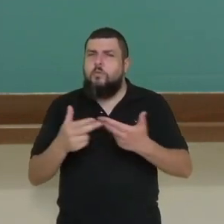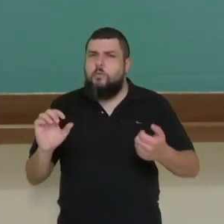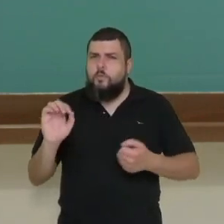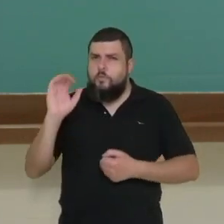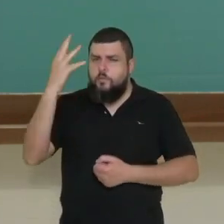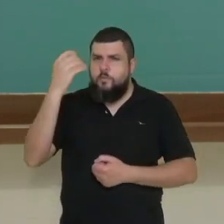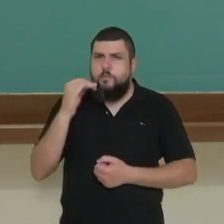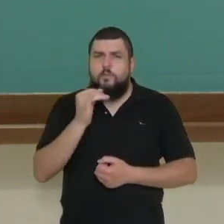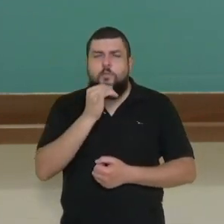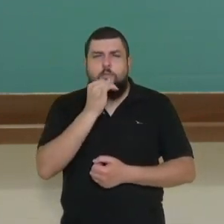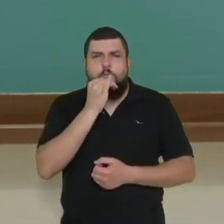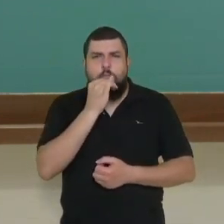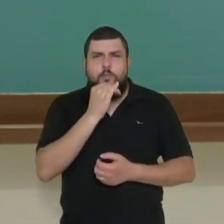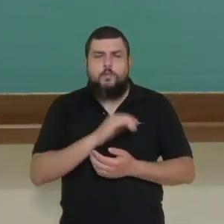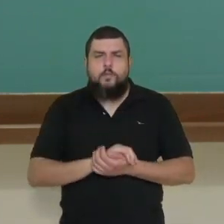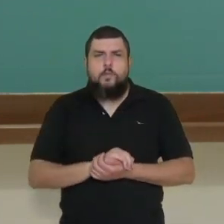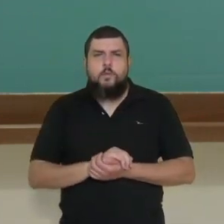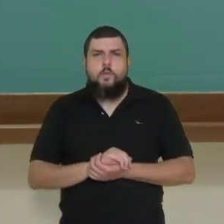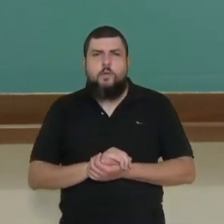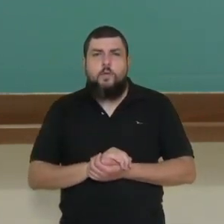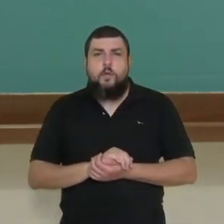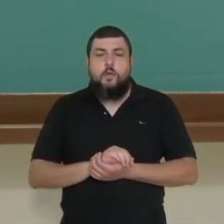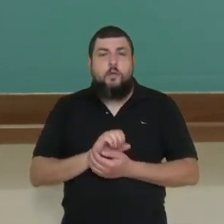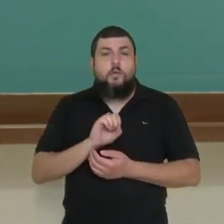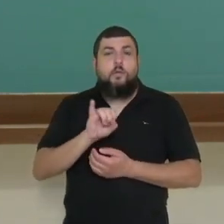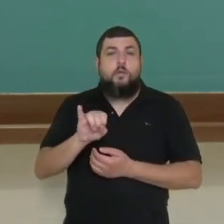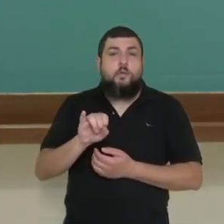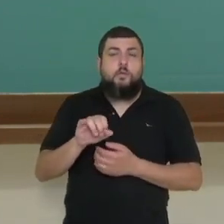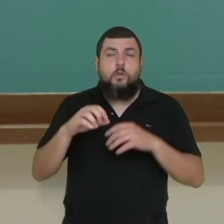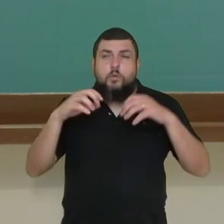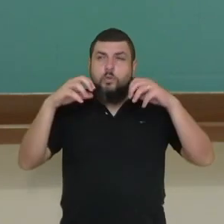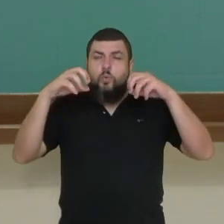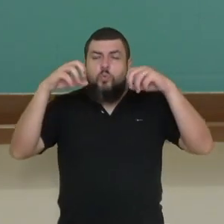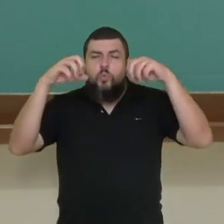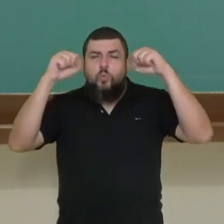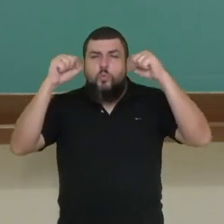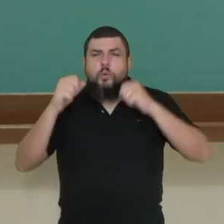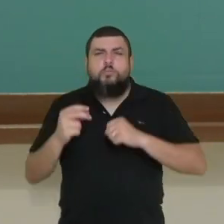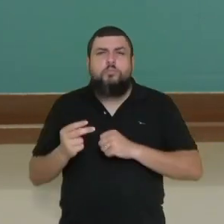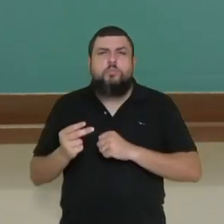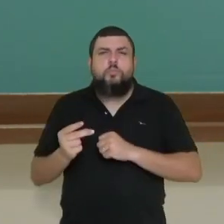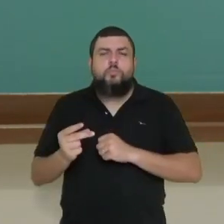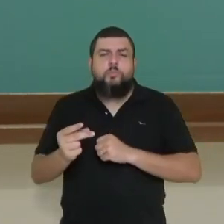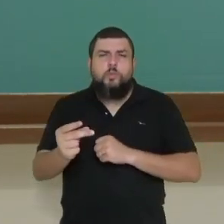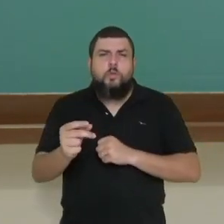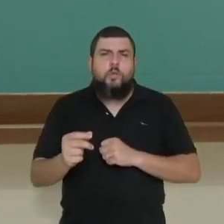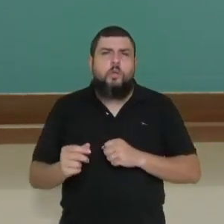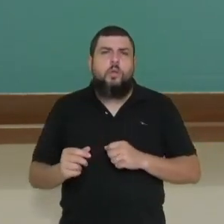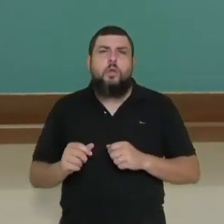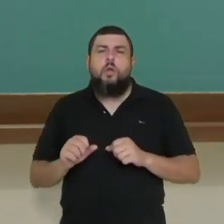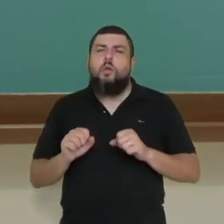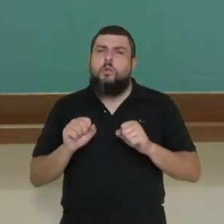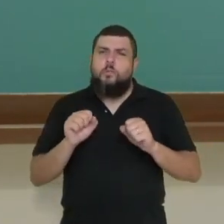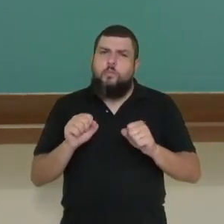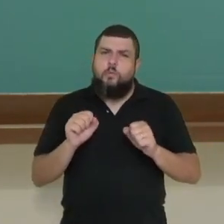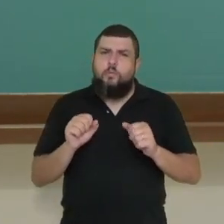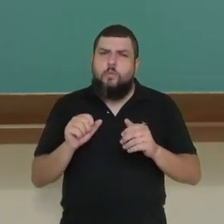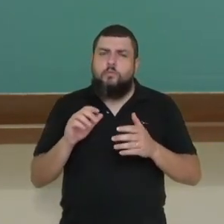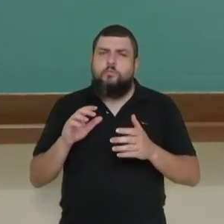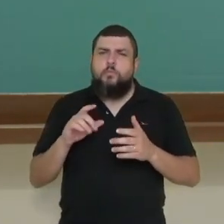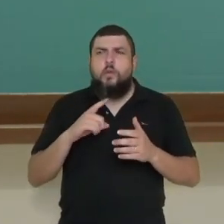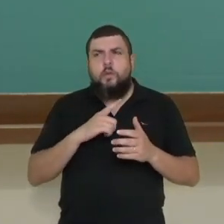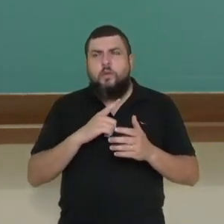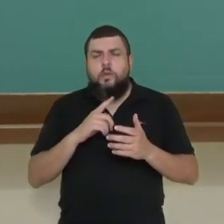Tá? Por exemplo, uma escassez hídrica com faltas de chuva por um período muito longo, isso pode alterar também, ou outros